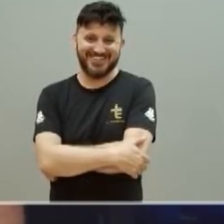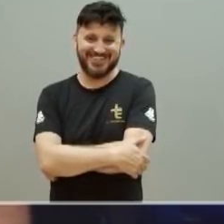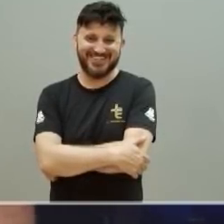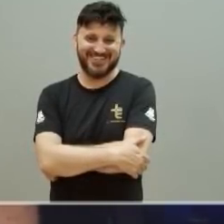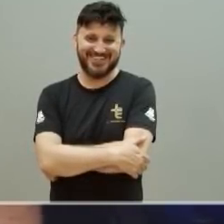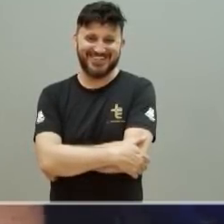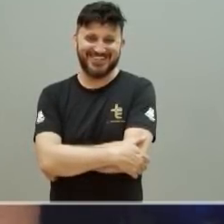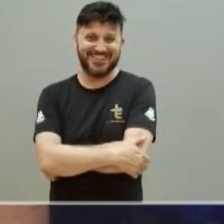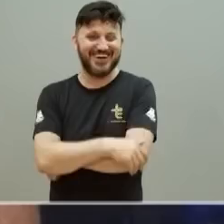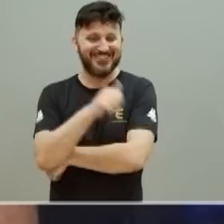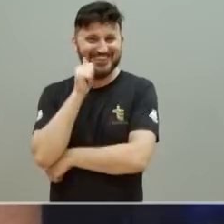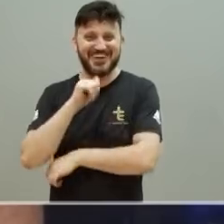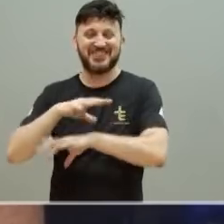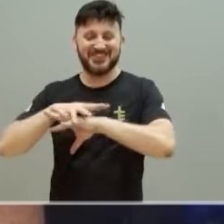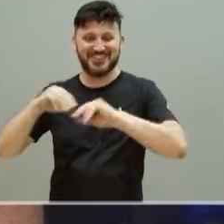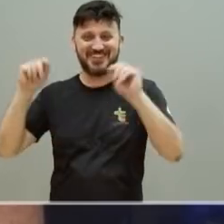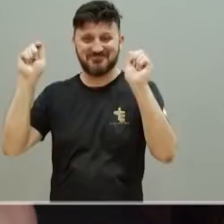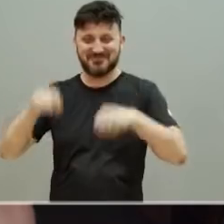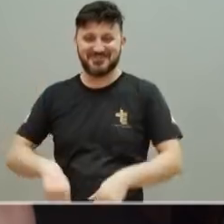Curada.